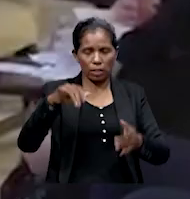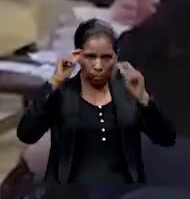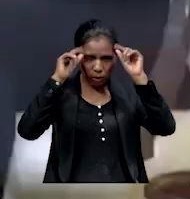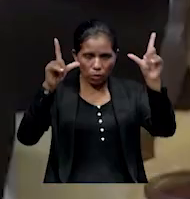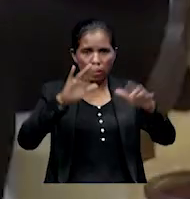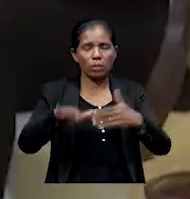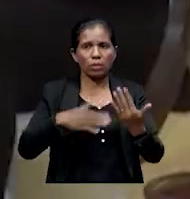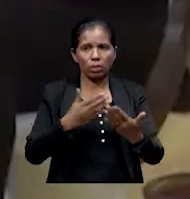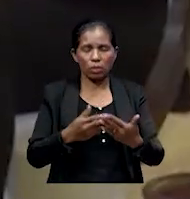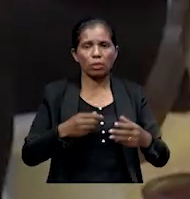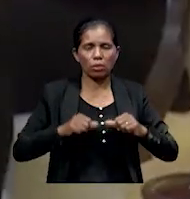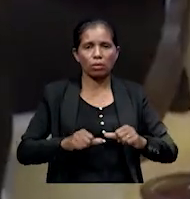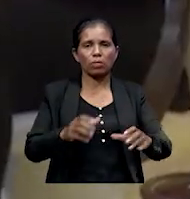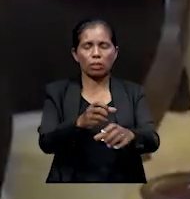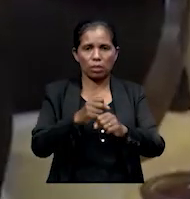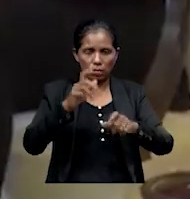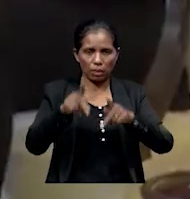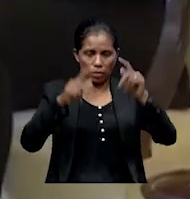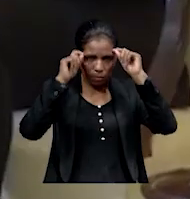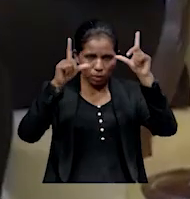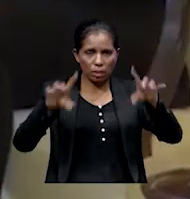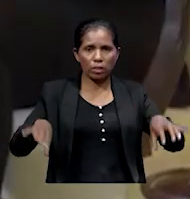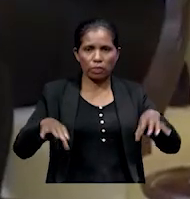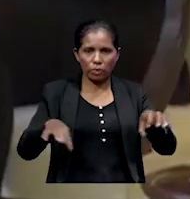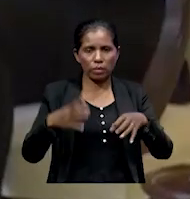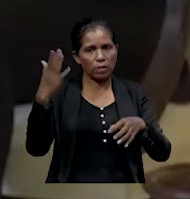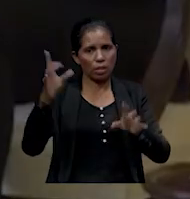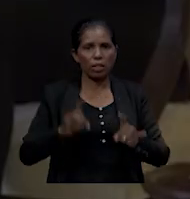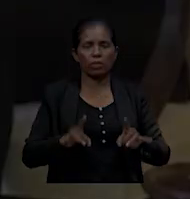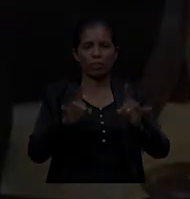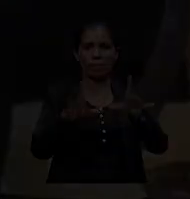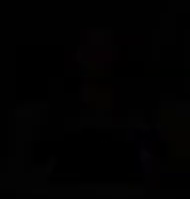no continuasimo Timor-Leste o de serviço e Austrália. Equipa cobertura GMN.